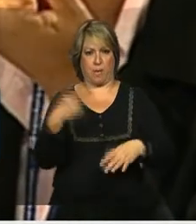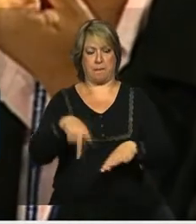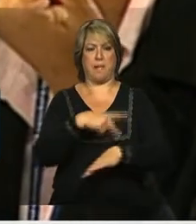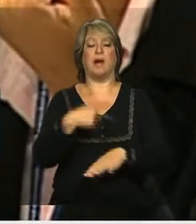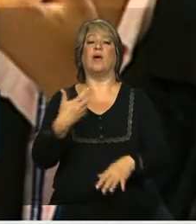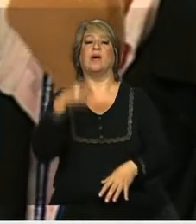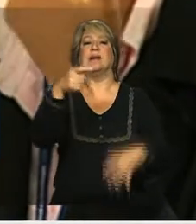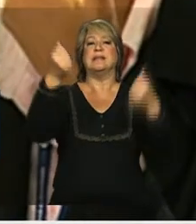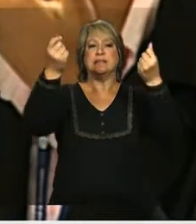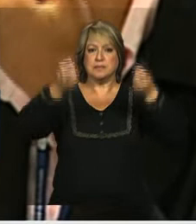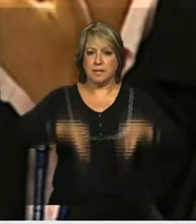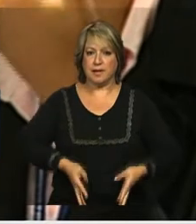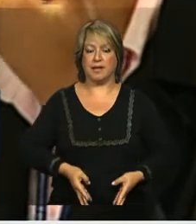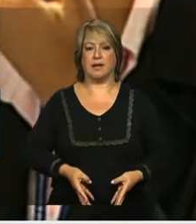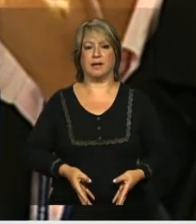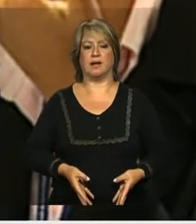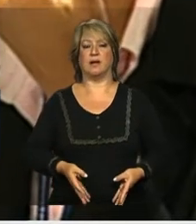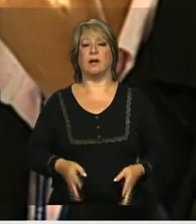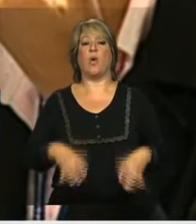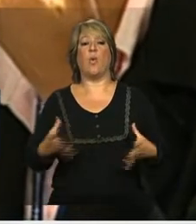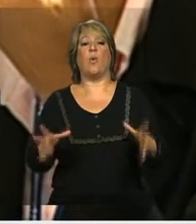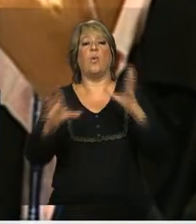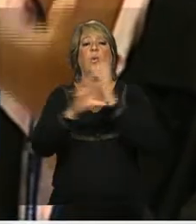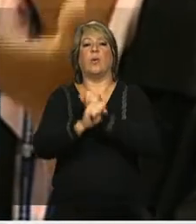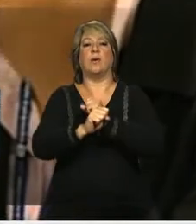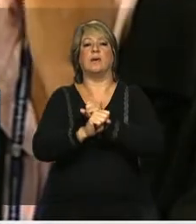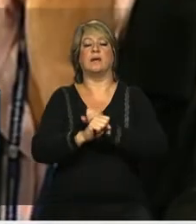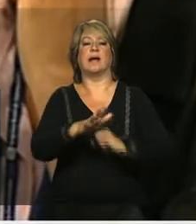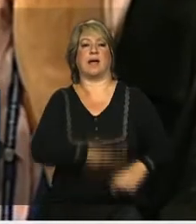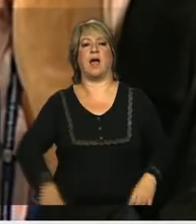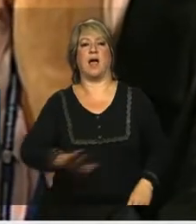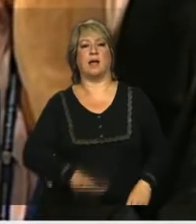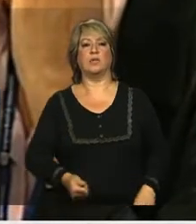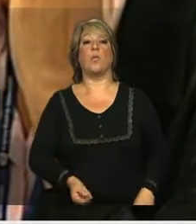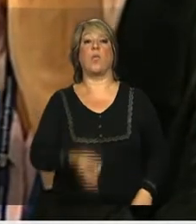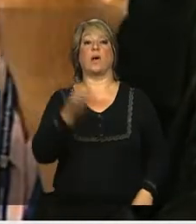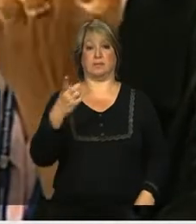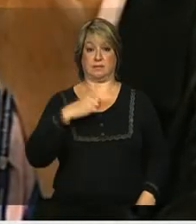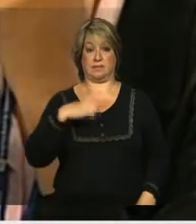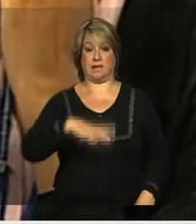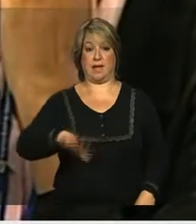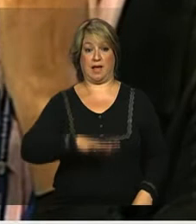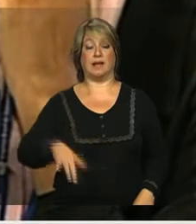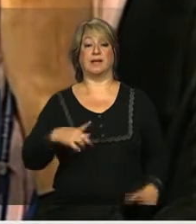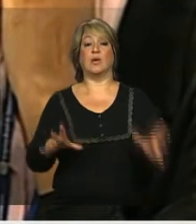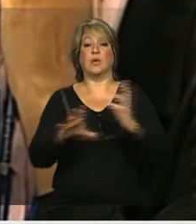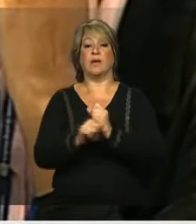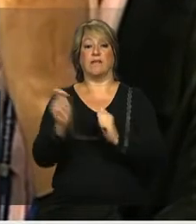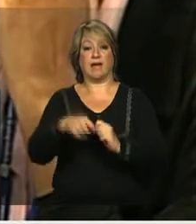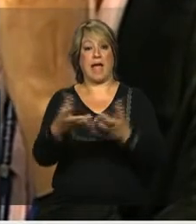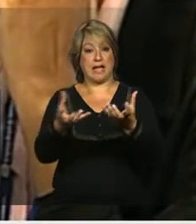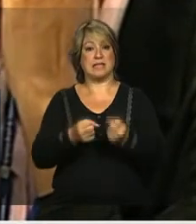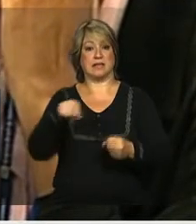Ele que só falasse da do número de crianças né que podem receber essas doses